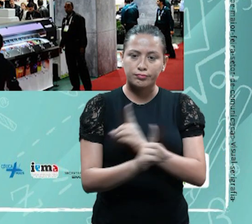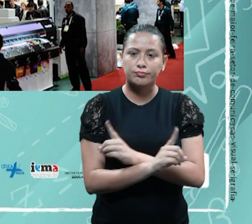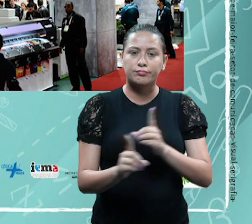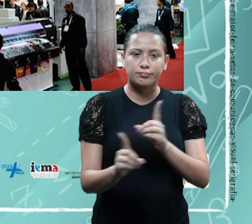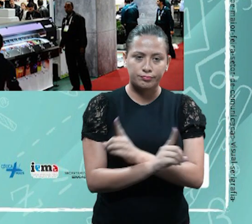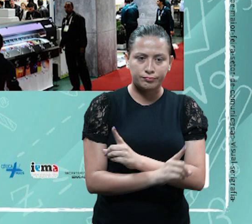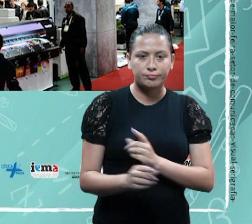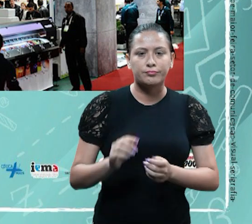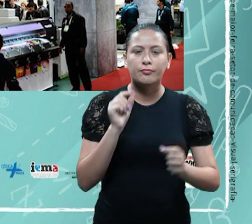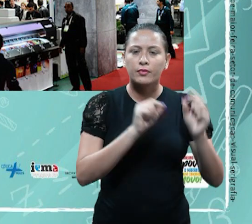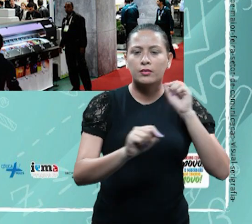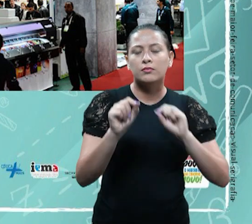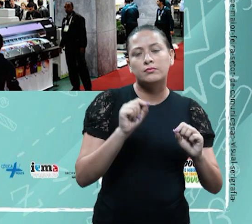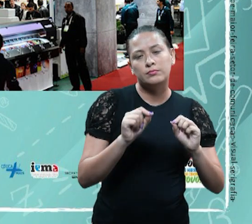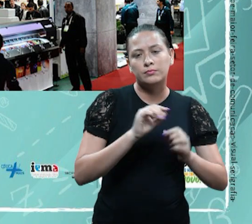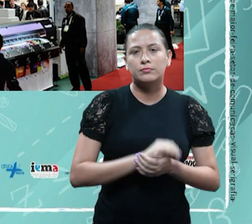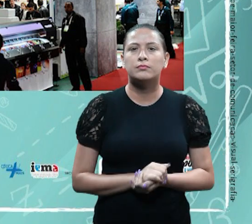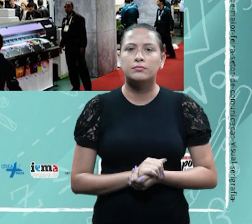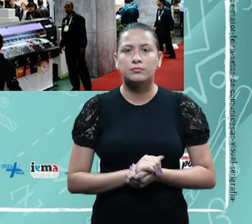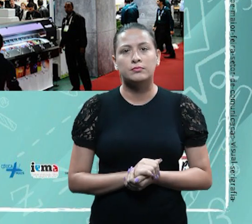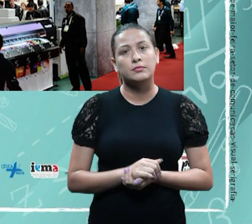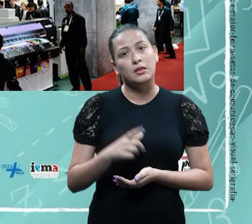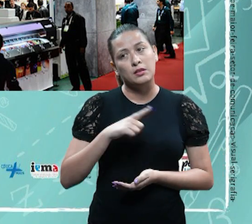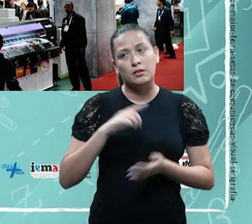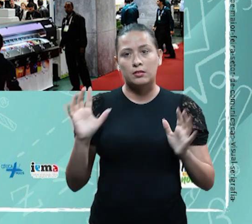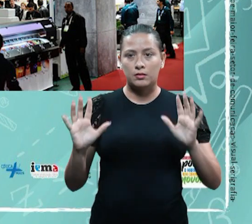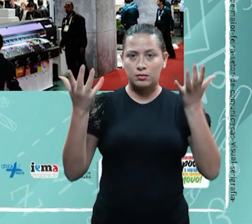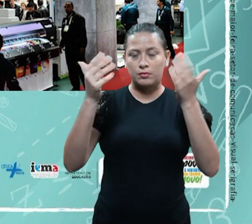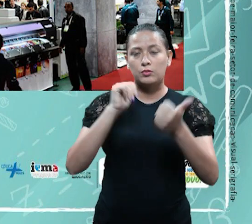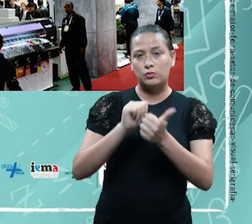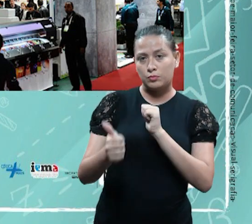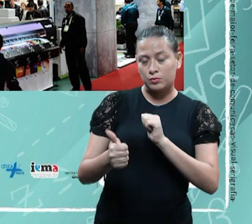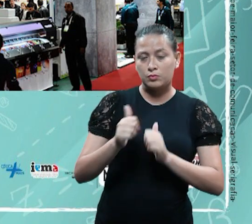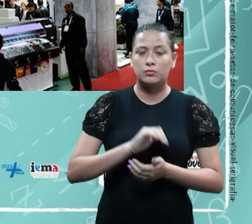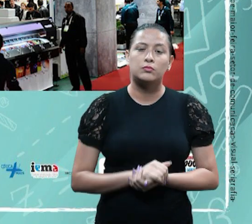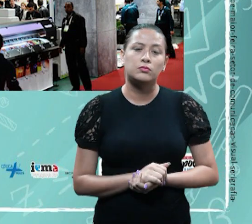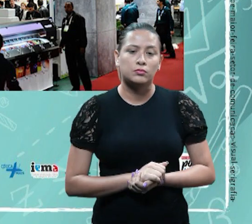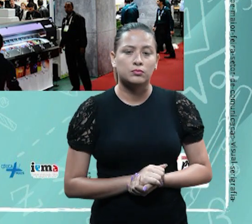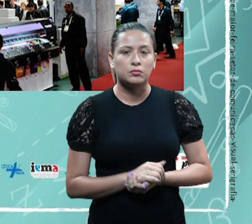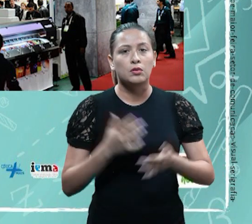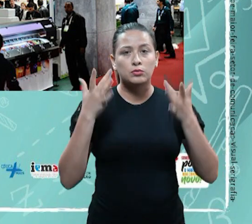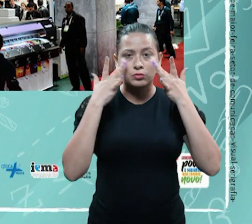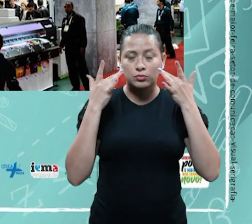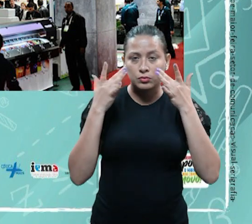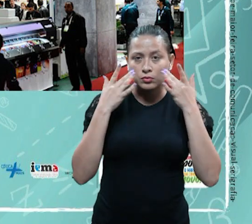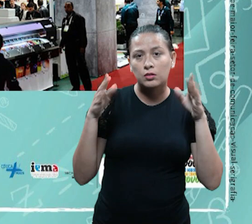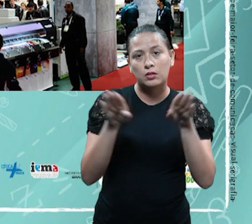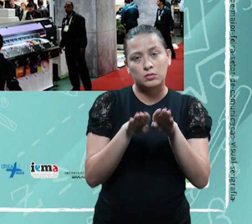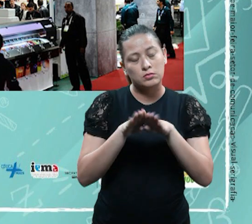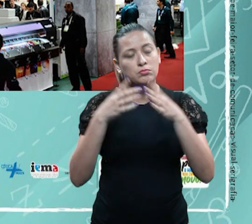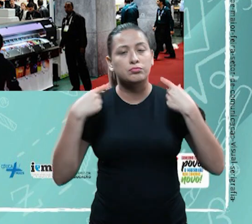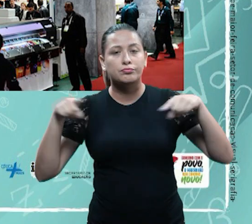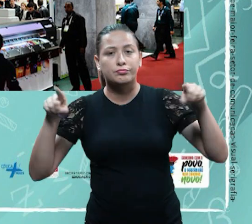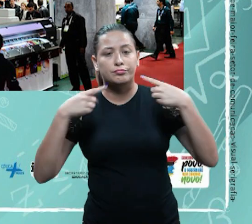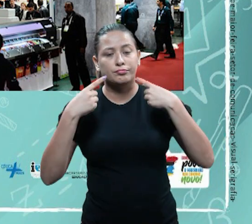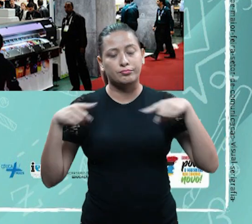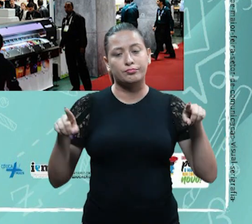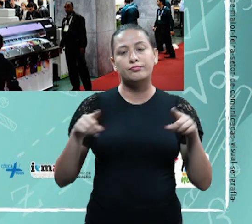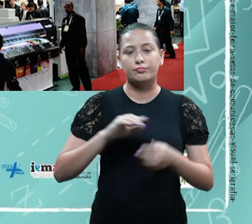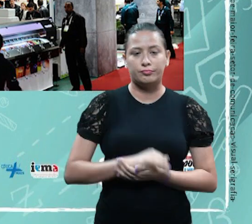logísticos, né, que geralmente acontecem em eventos desportivos, teatrais e musicais, né, são